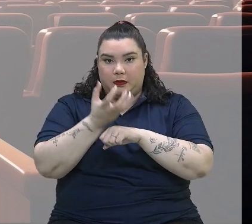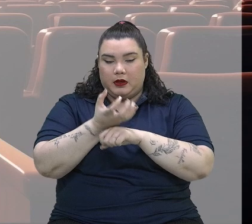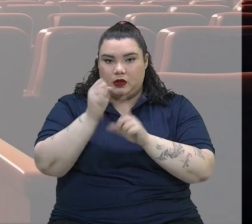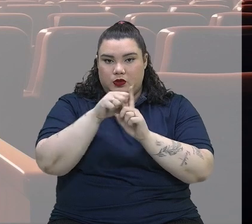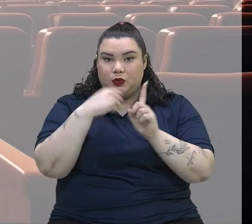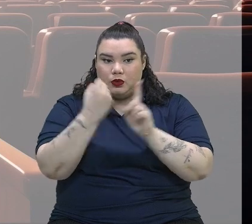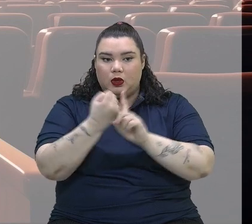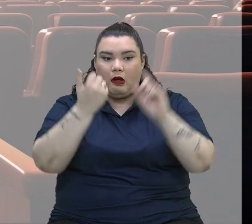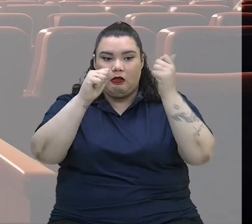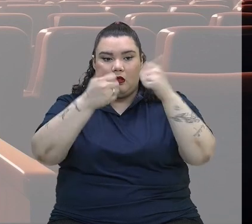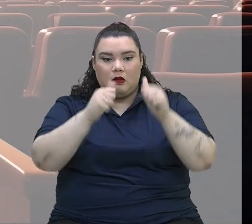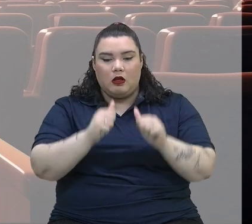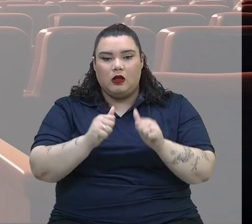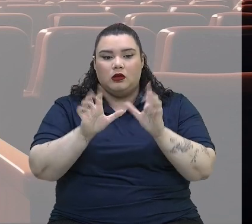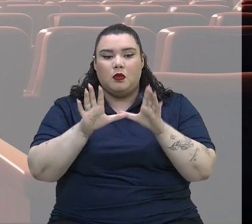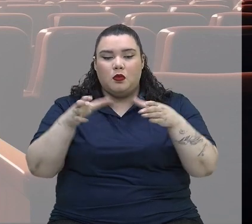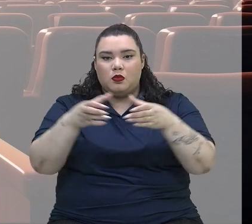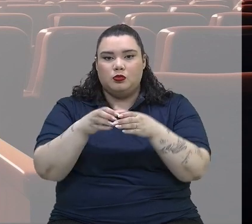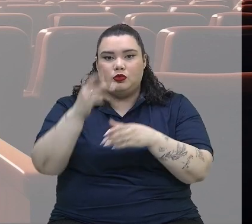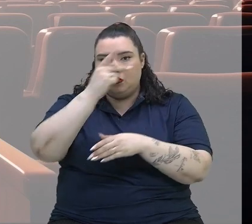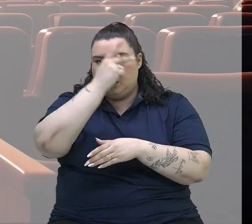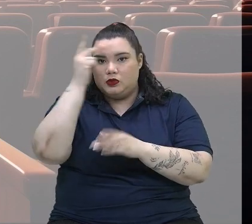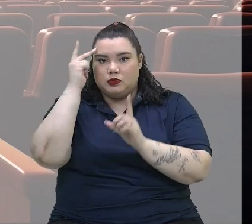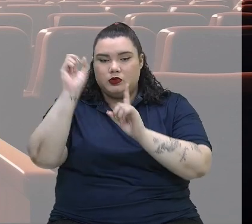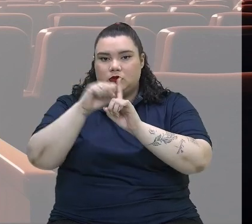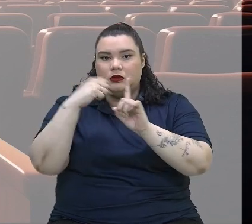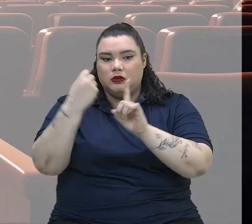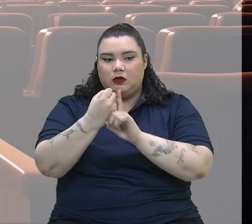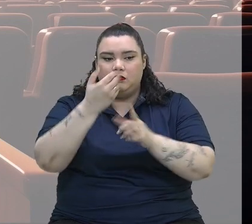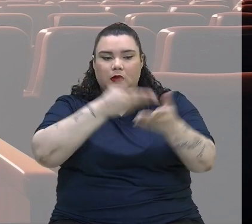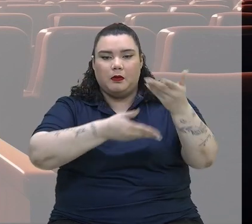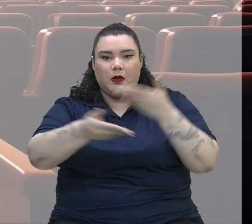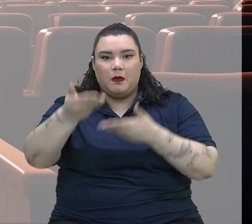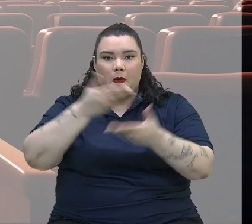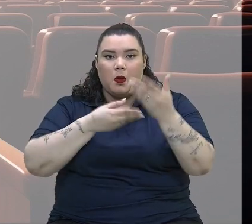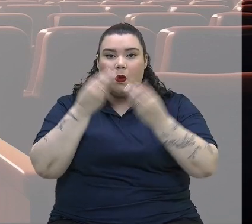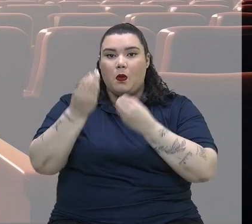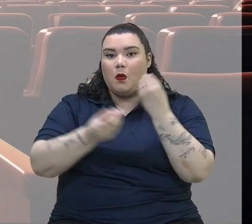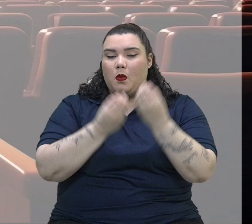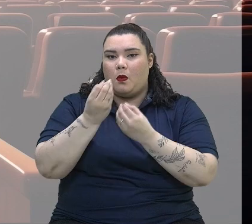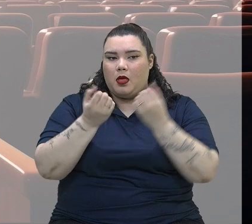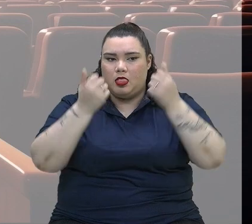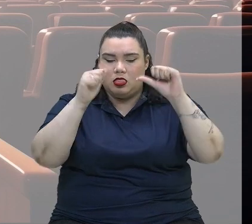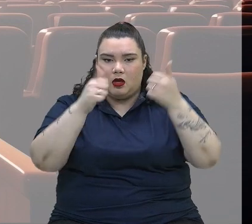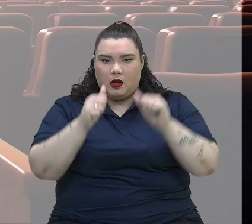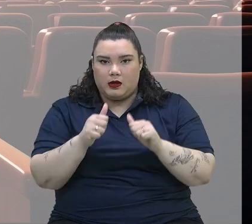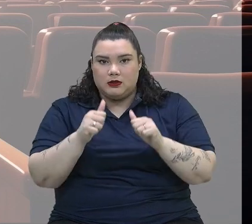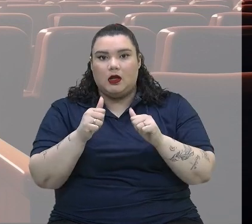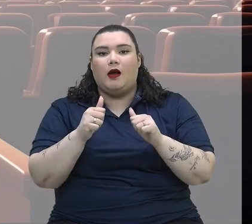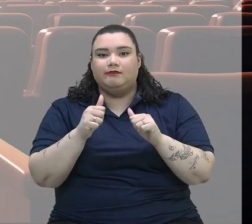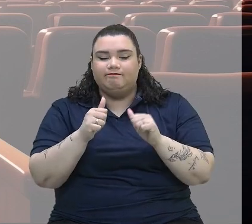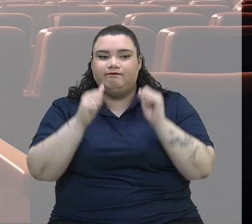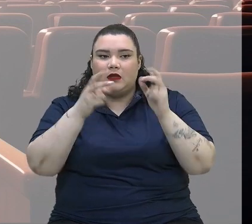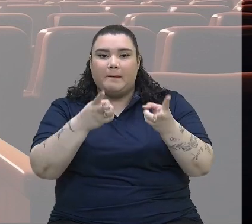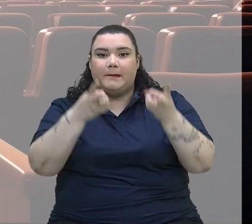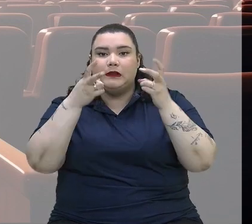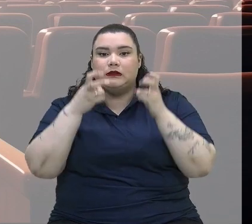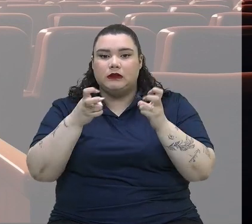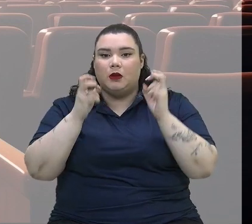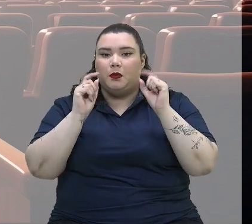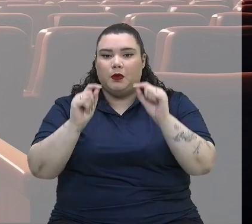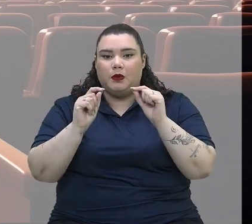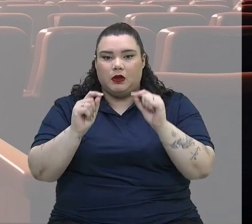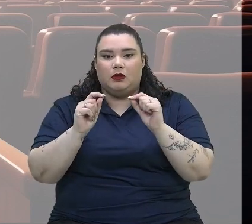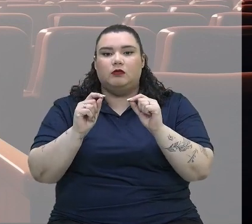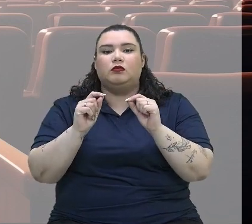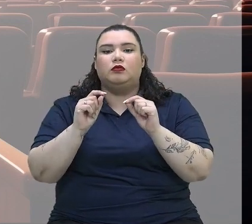que envolvem a coletividade, a sociedade como um todo, viu que isso foi preparado e chamou